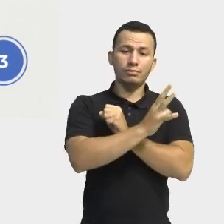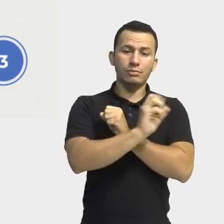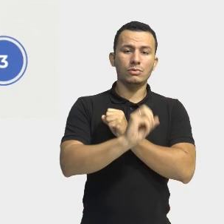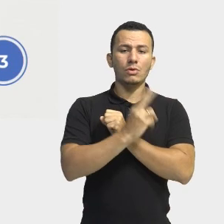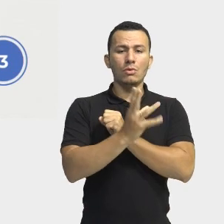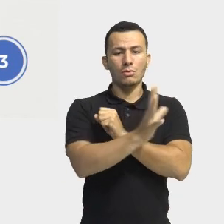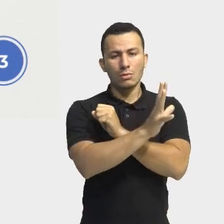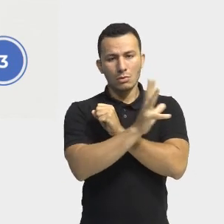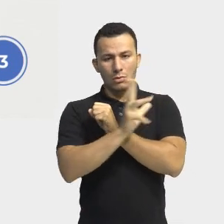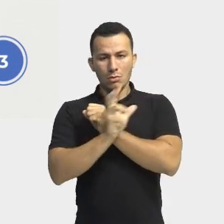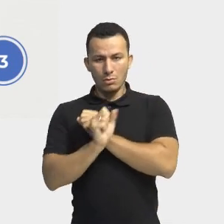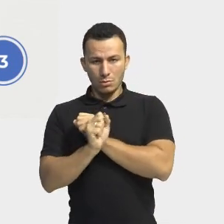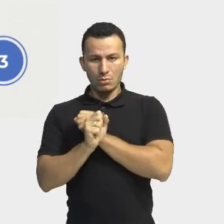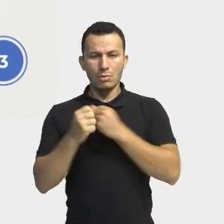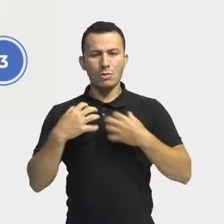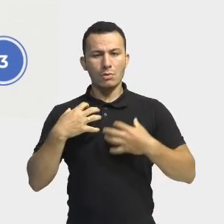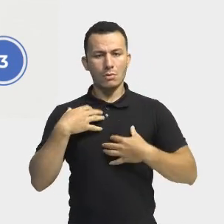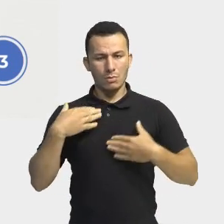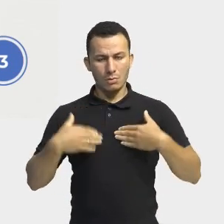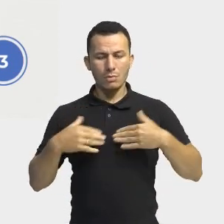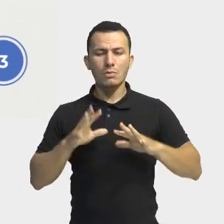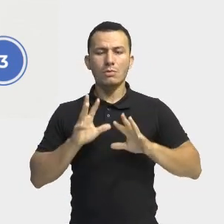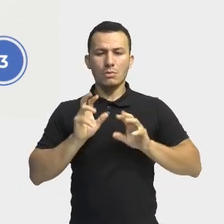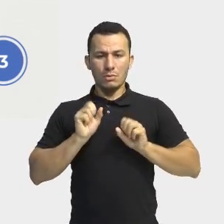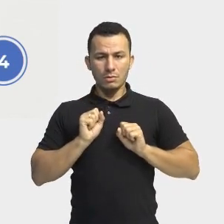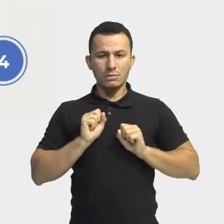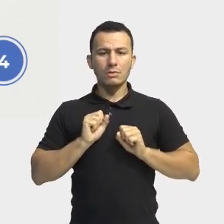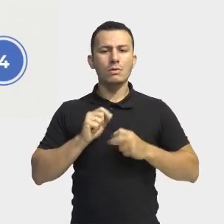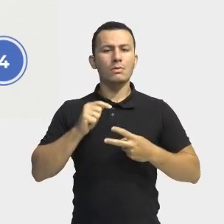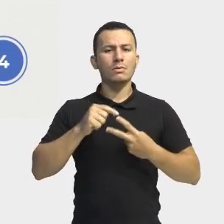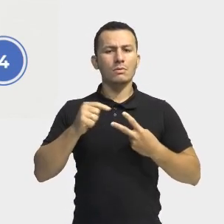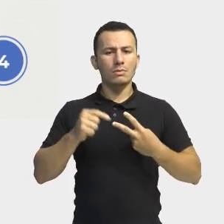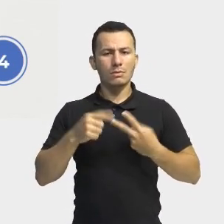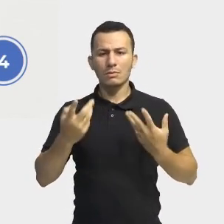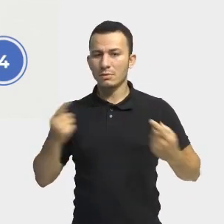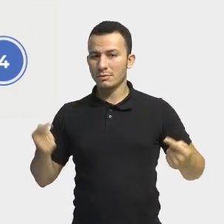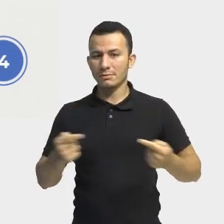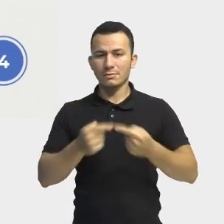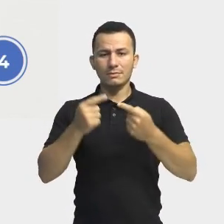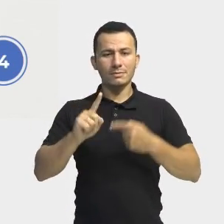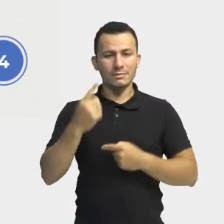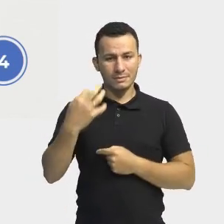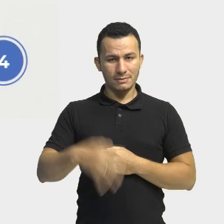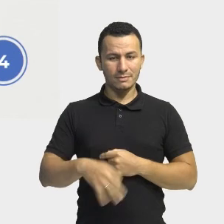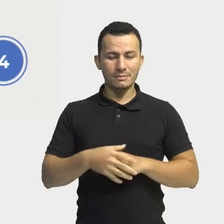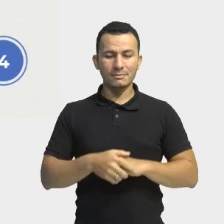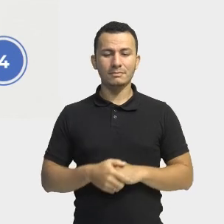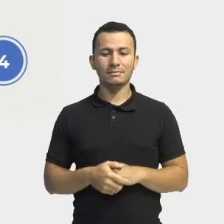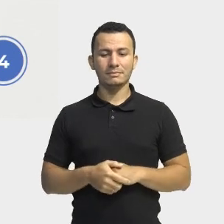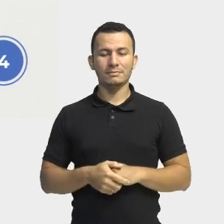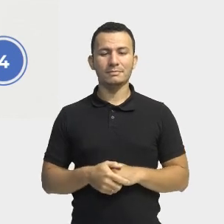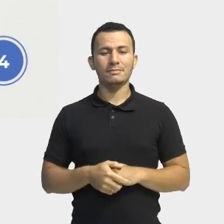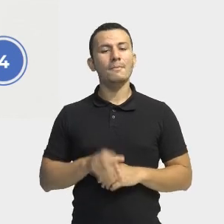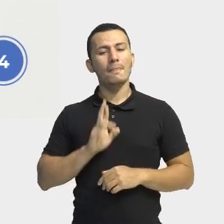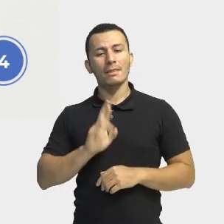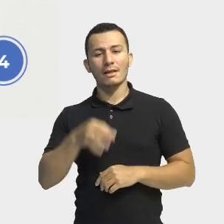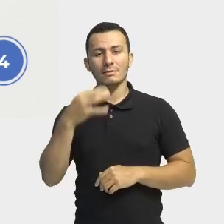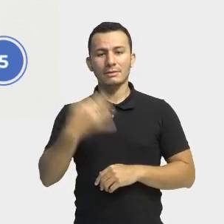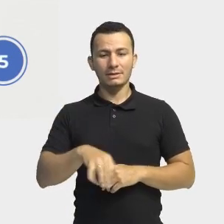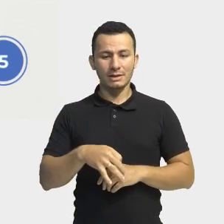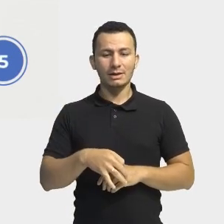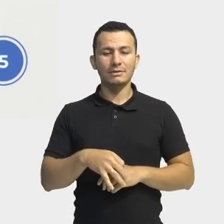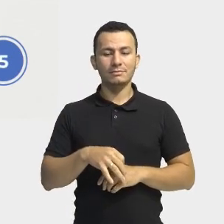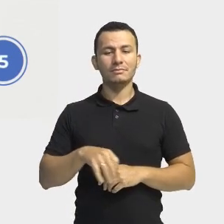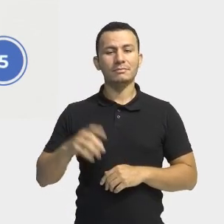é endotérmico. Qual é a alternativa da nossa questão? Tá aí, a alternativa correta